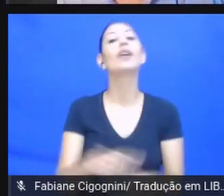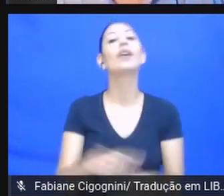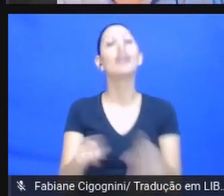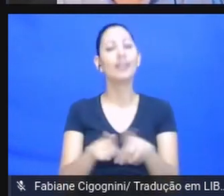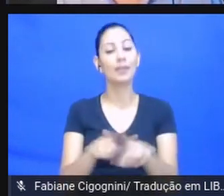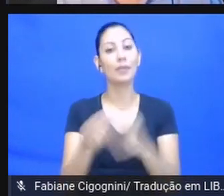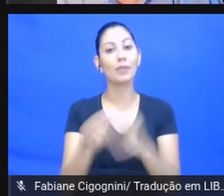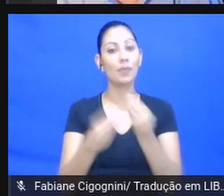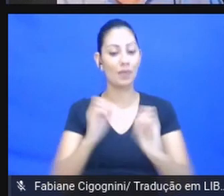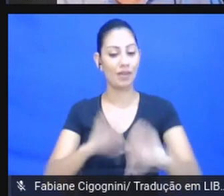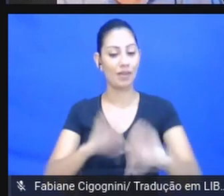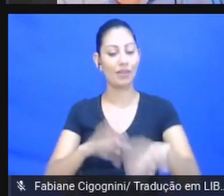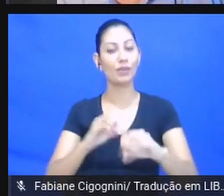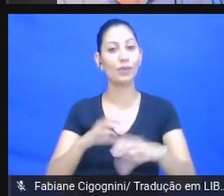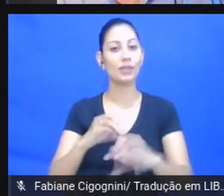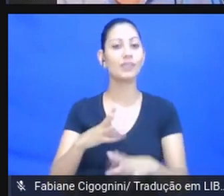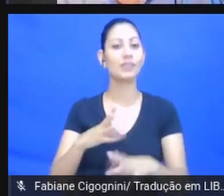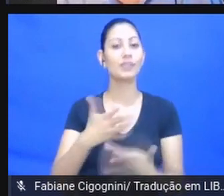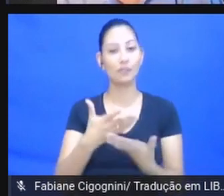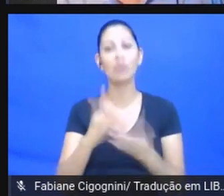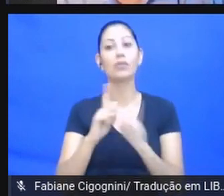uma série de consequências.